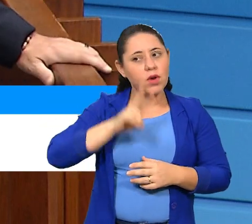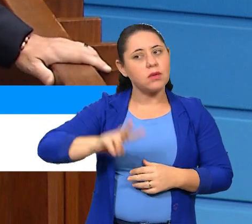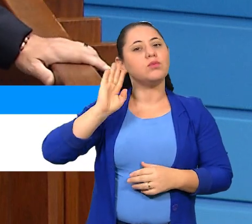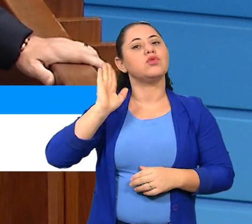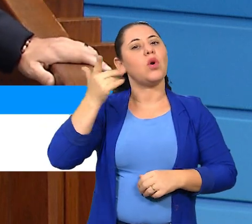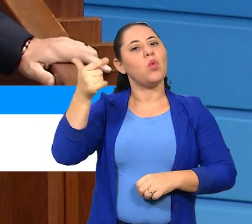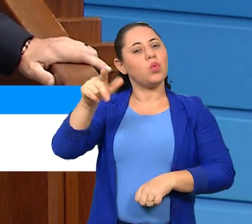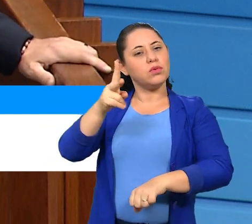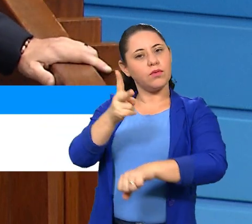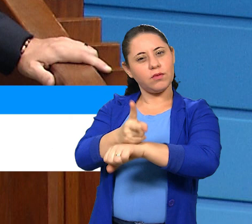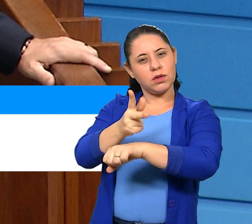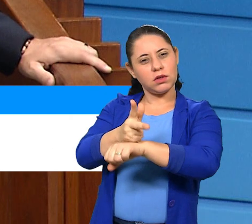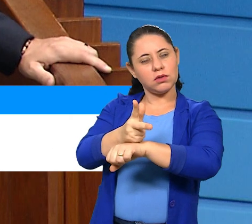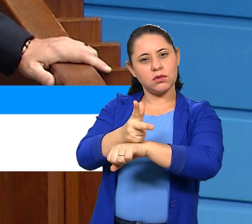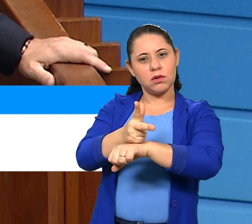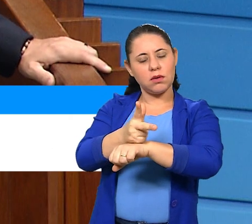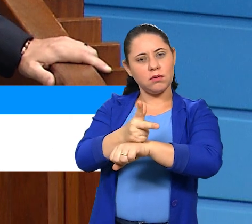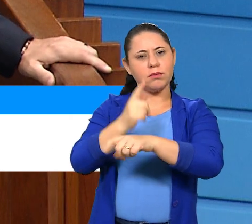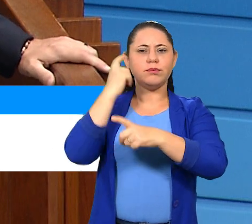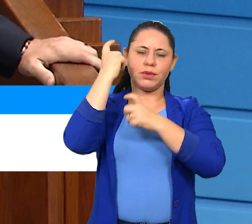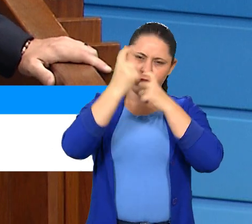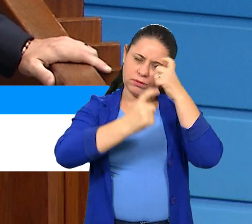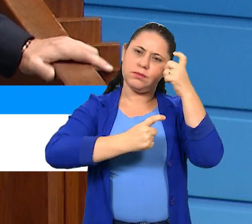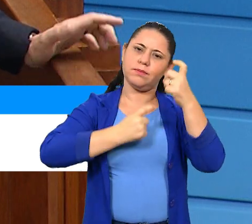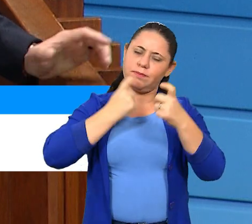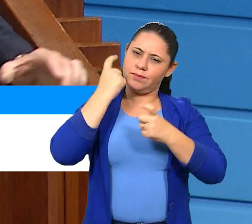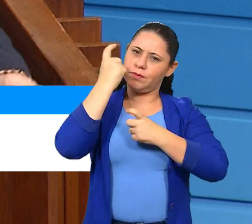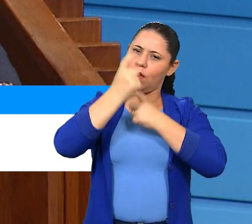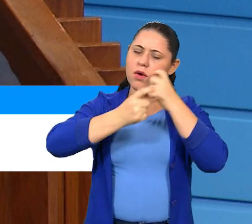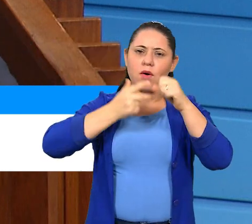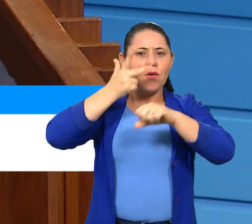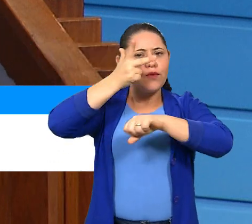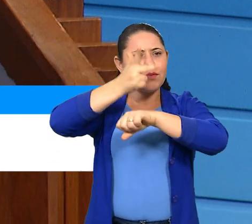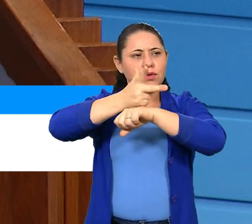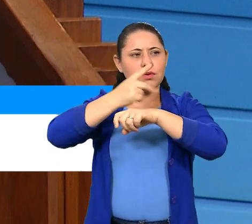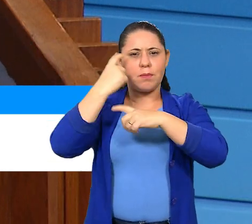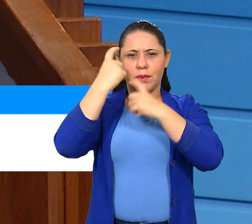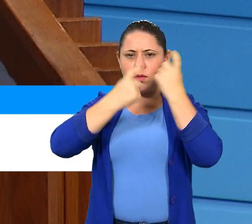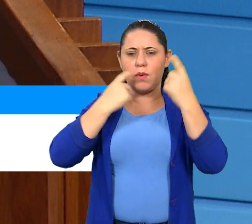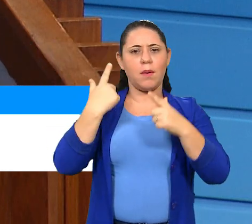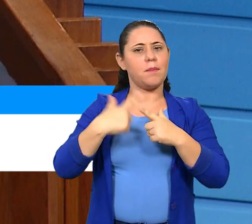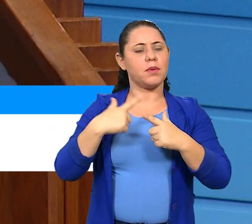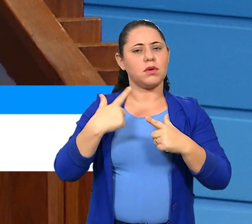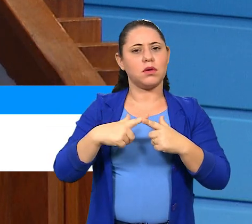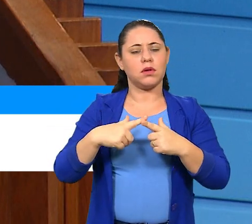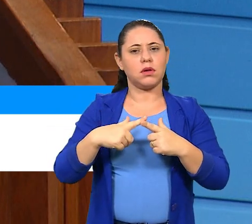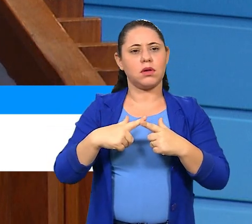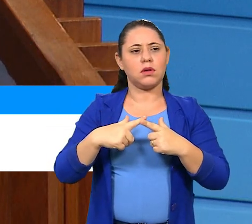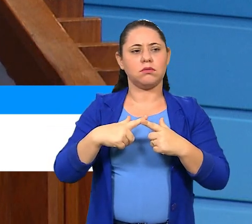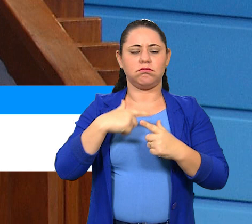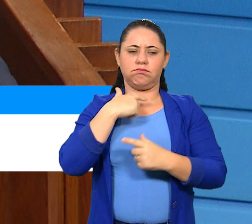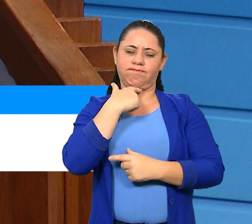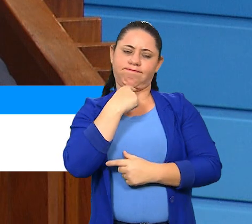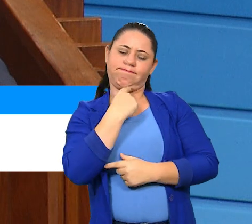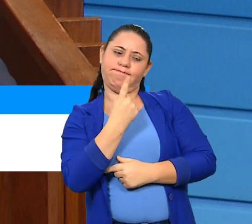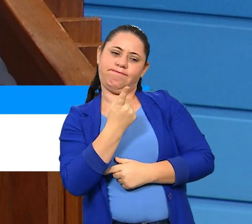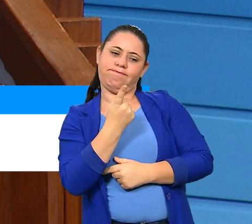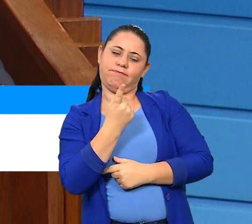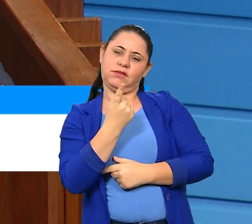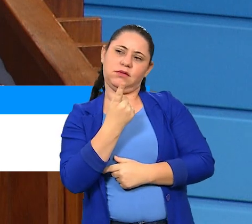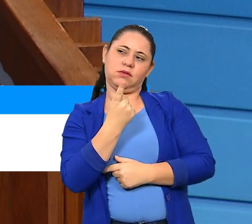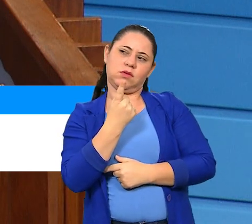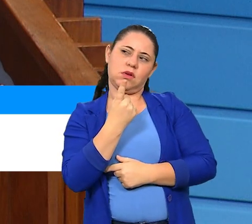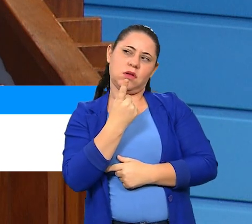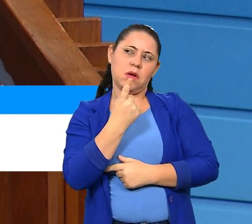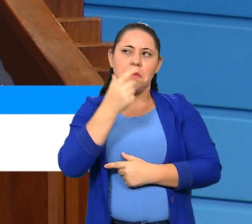não é Não já vimos outros vídeos que nos preocupam vídeos que nos preocupam porque